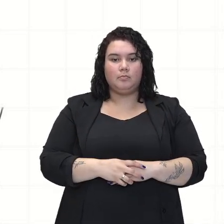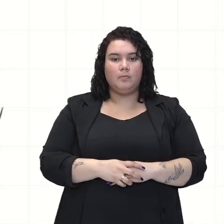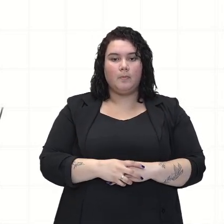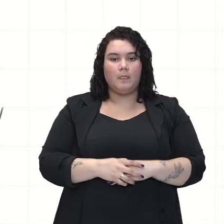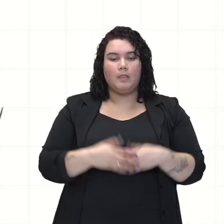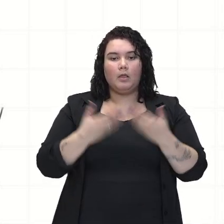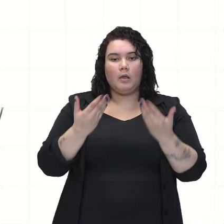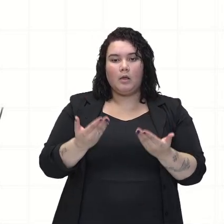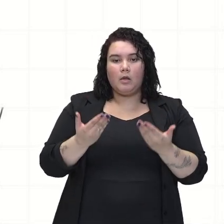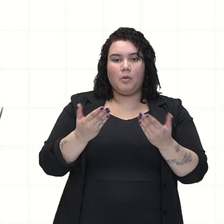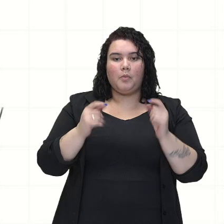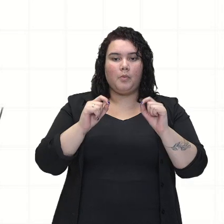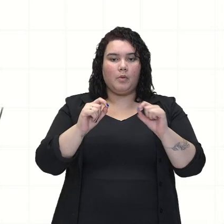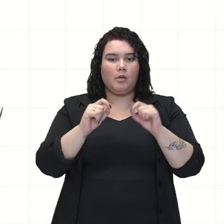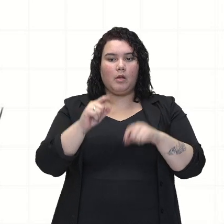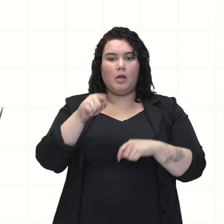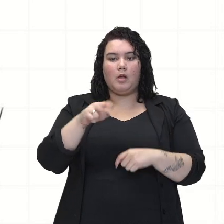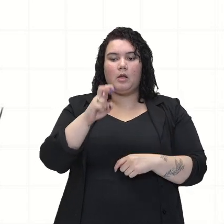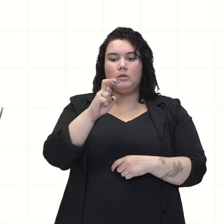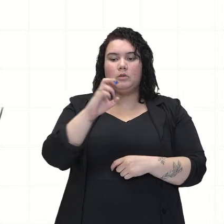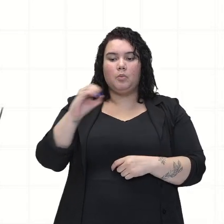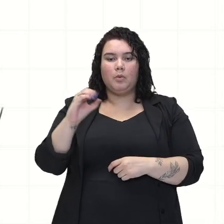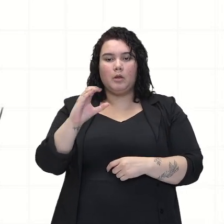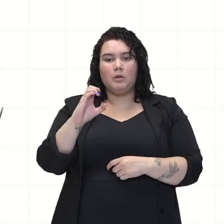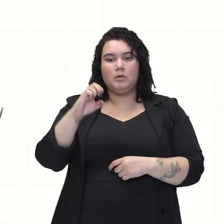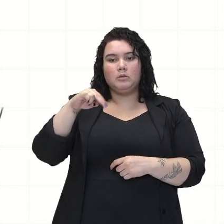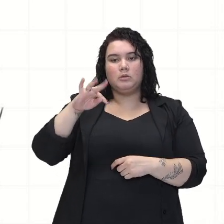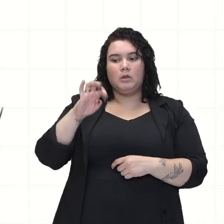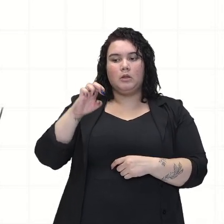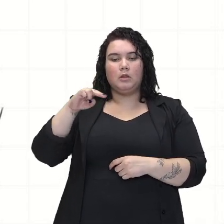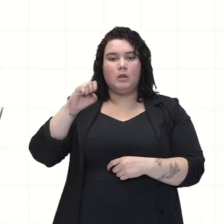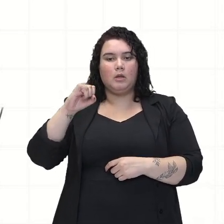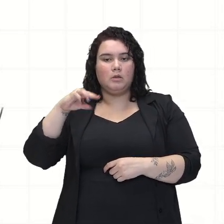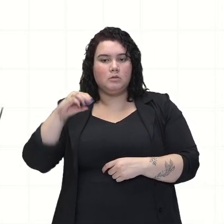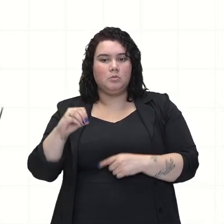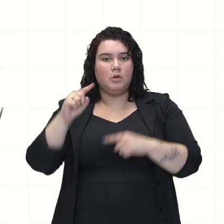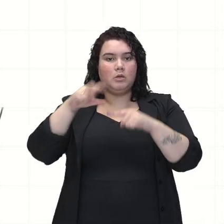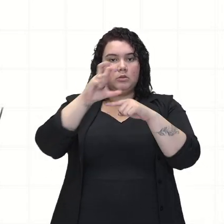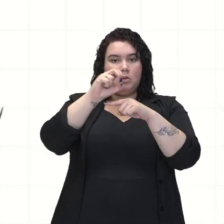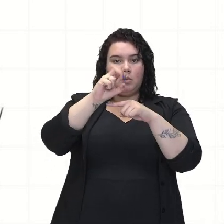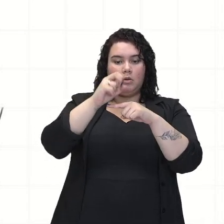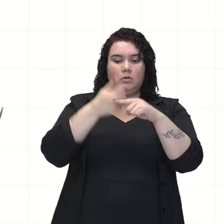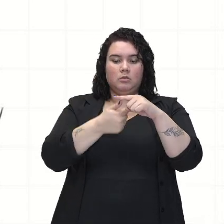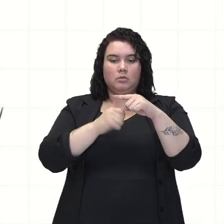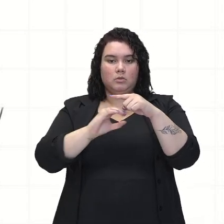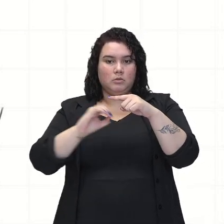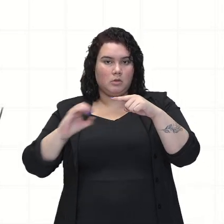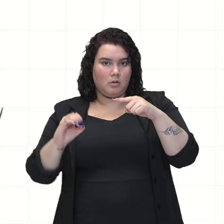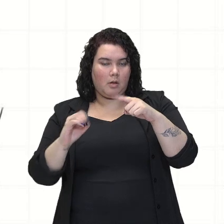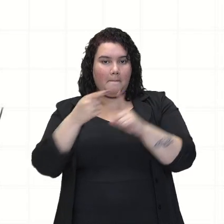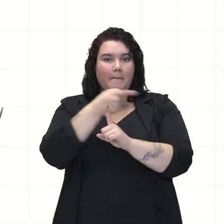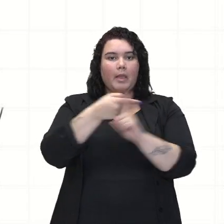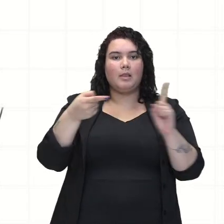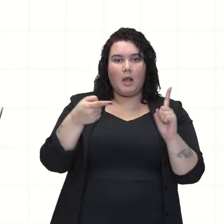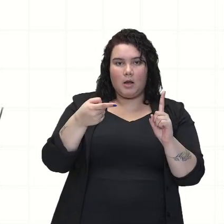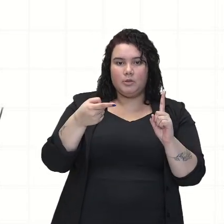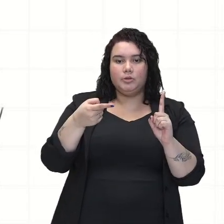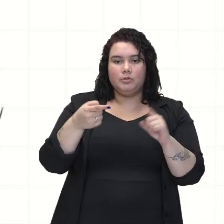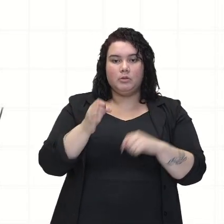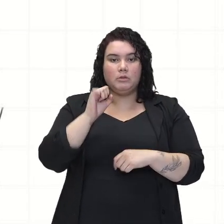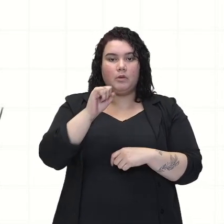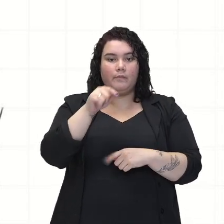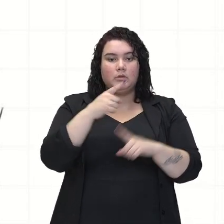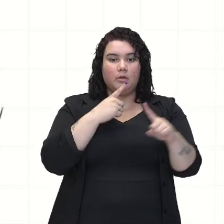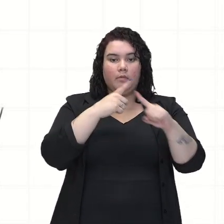qual é o nome? É 50 centésimos, que é igual a 1/2. Quando você multiplica por